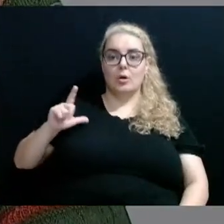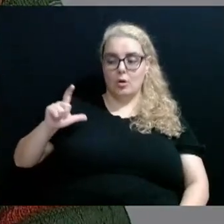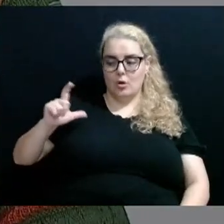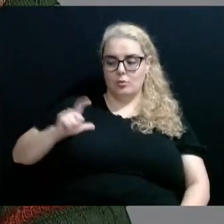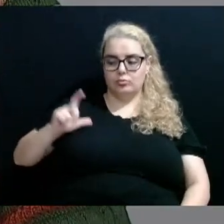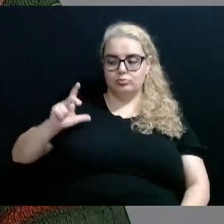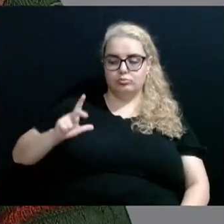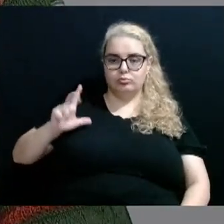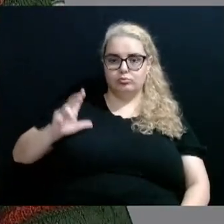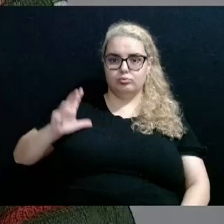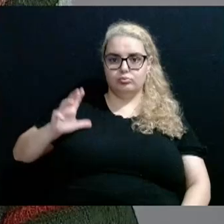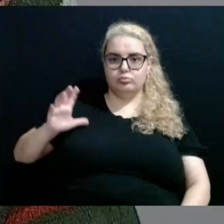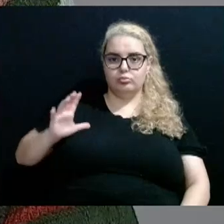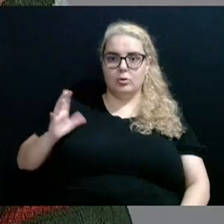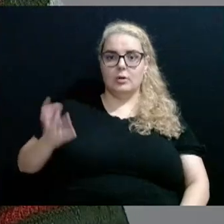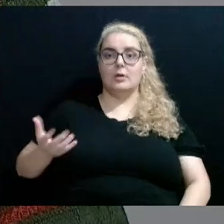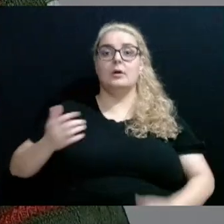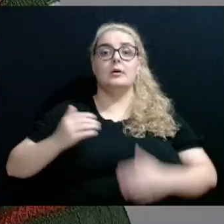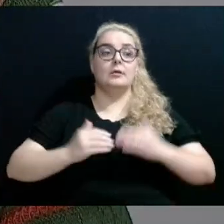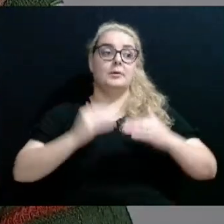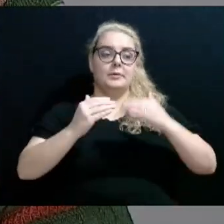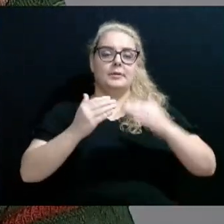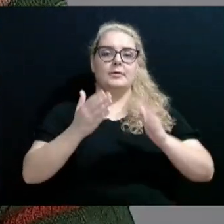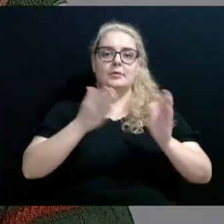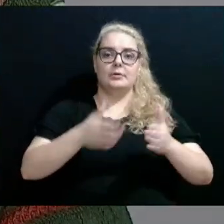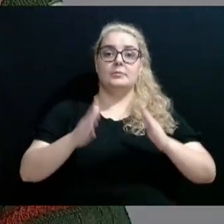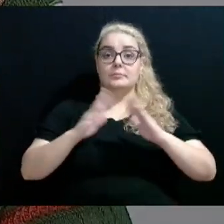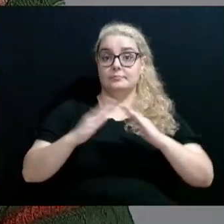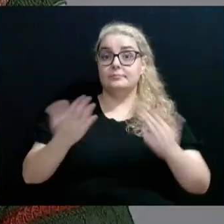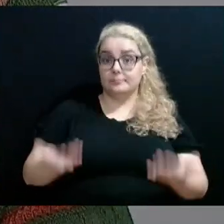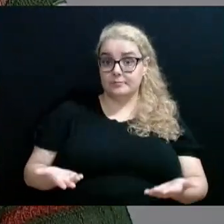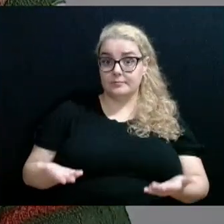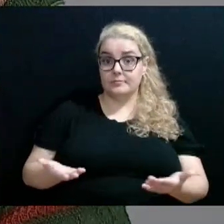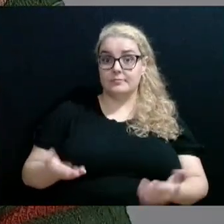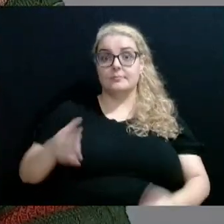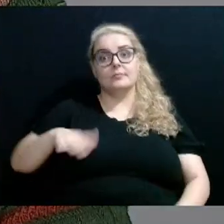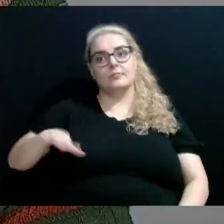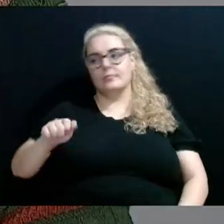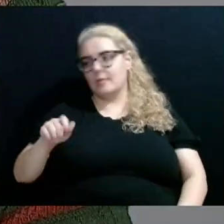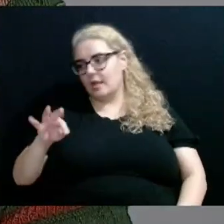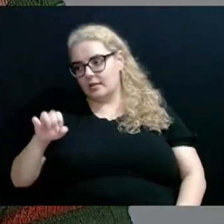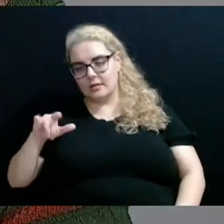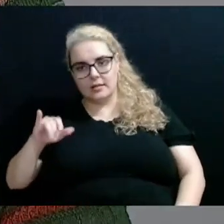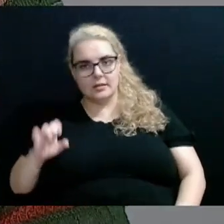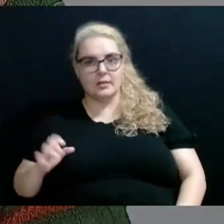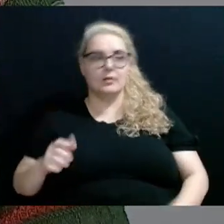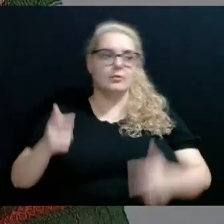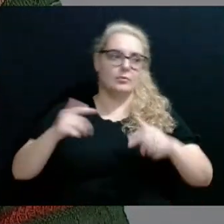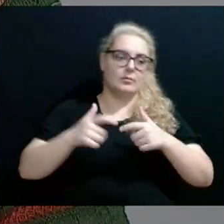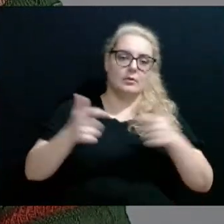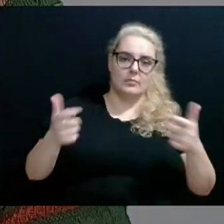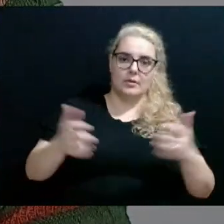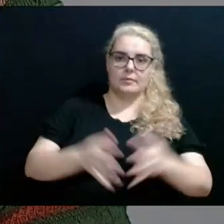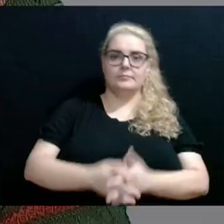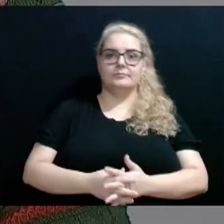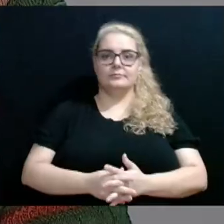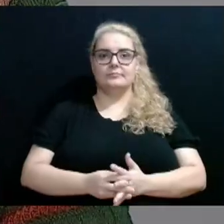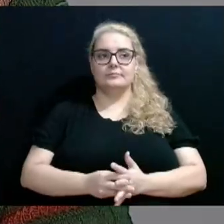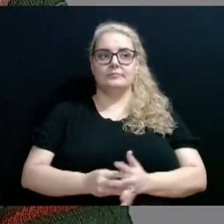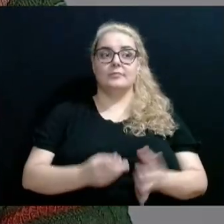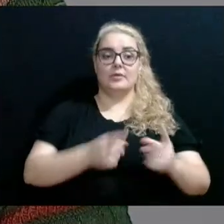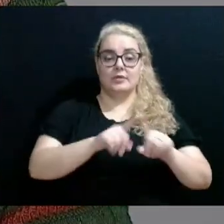vai evoluindo, vai crescendo esse negócio e vai para um ateliê ou para um lugar maior, né? Faz parcerias para ser